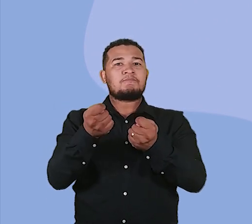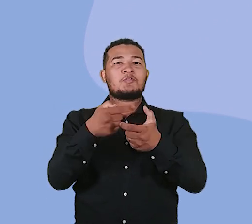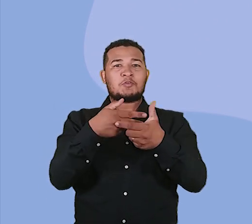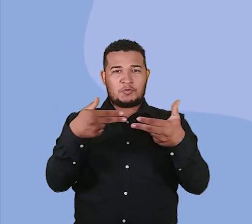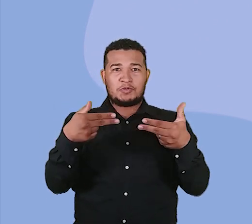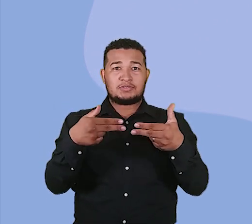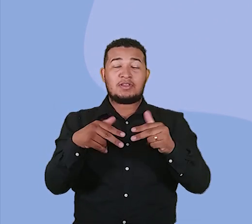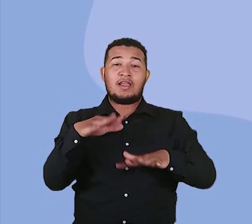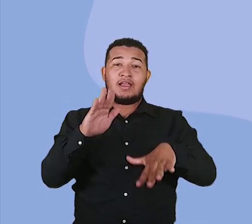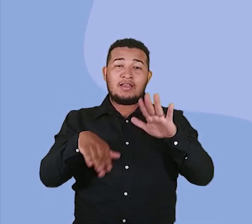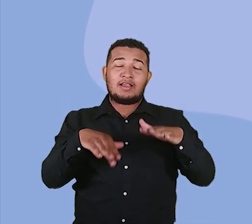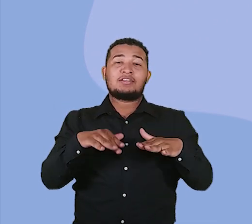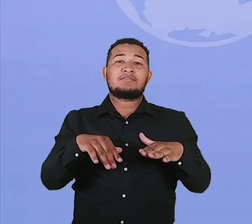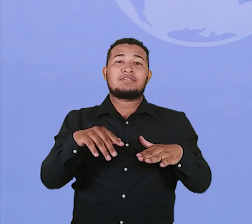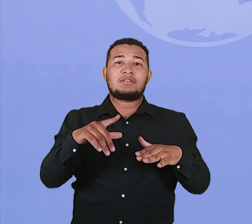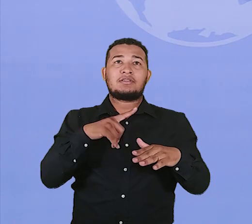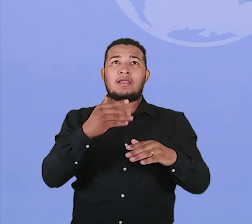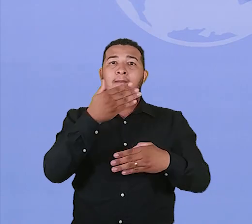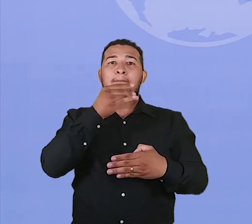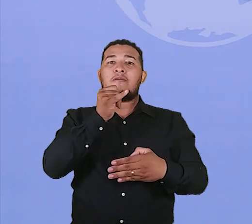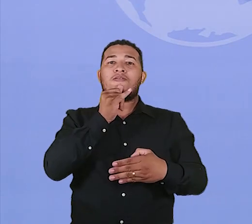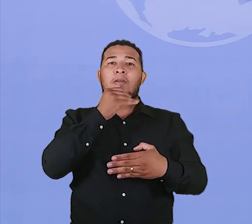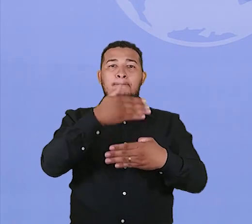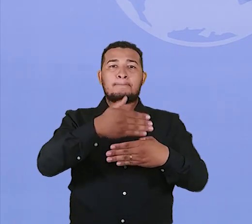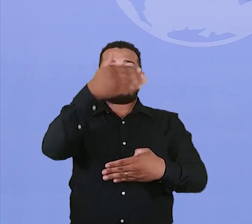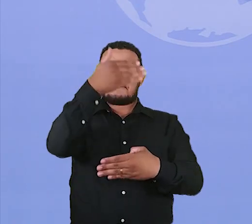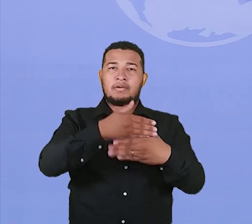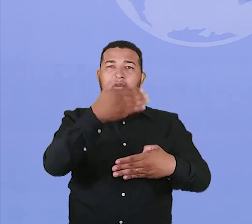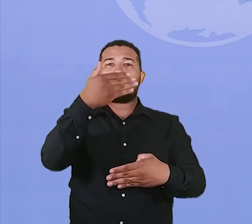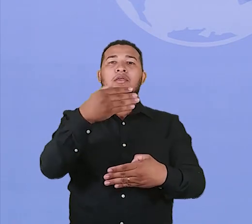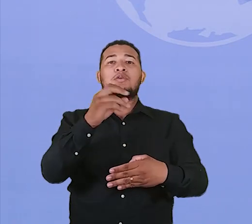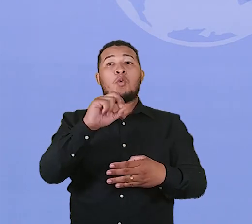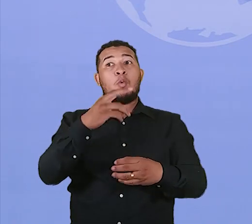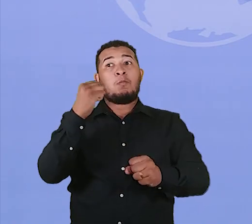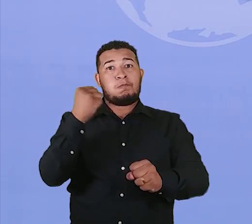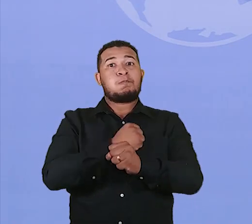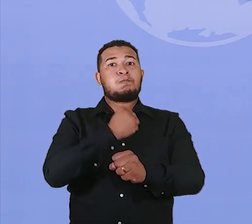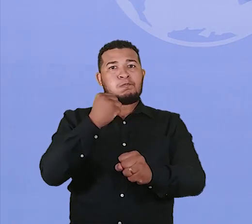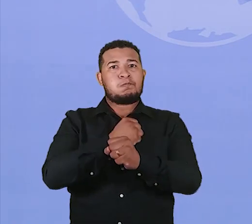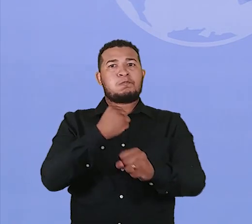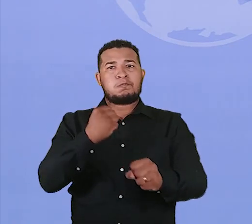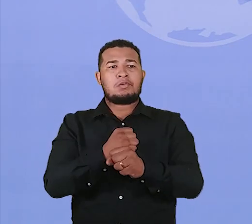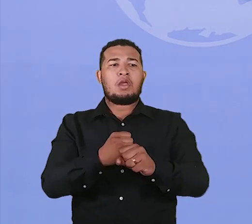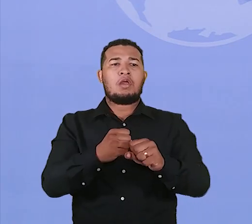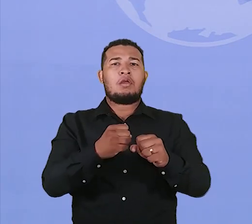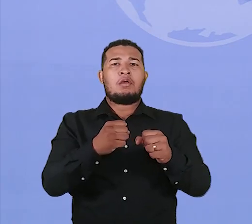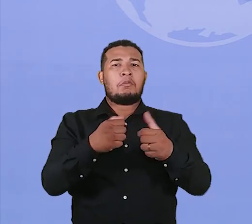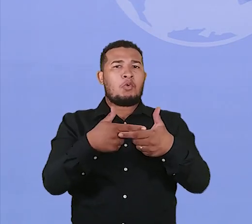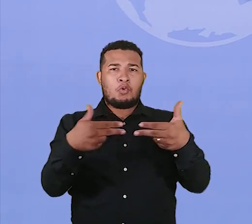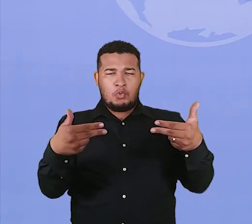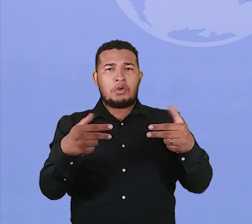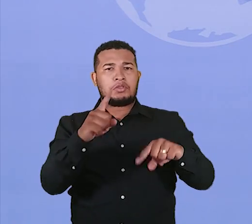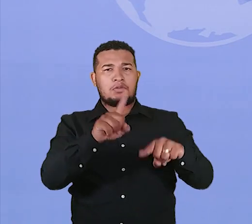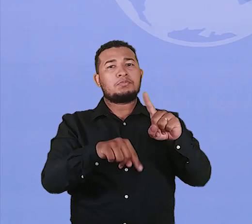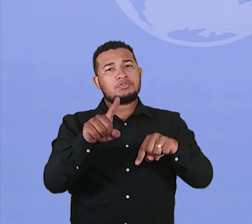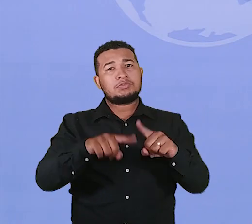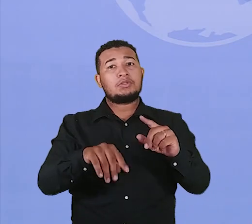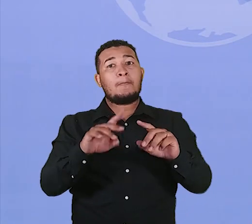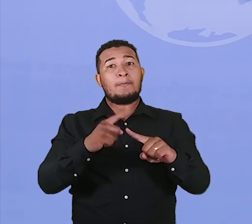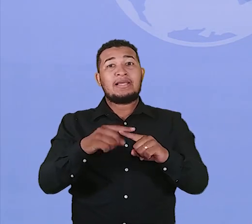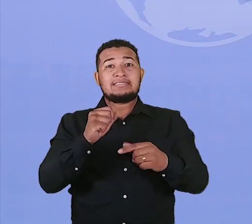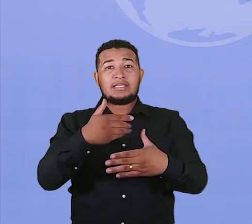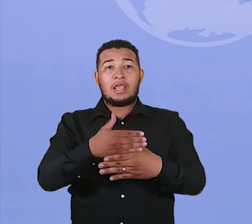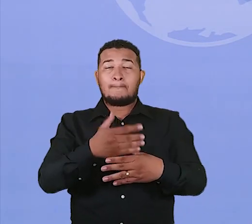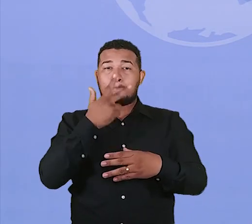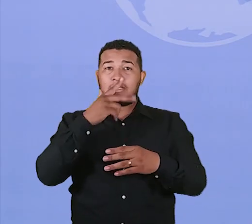coisas né as vezes a gente fixa na parede ou para construir né é óbvio porque se